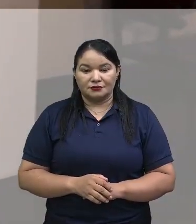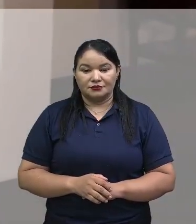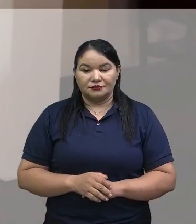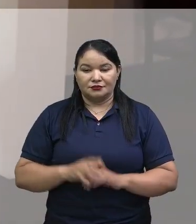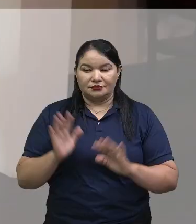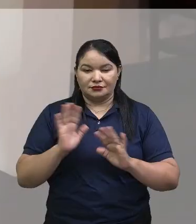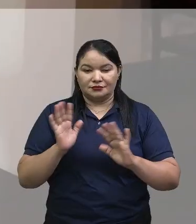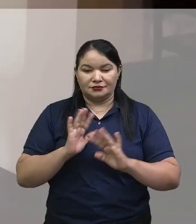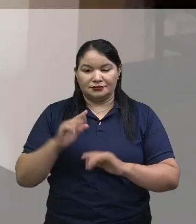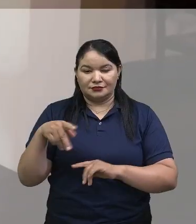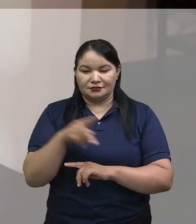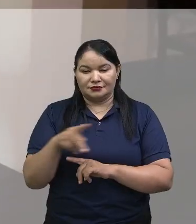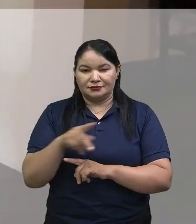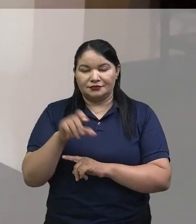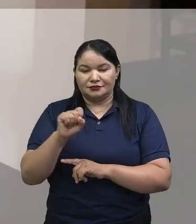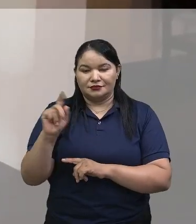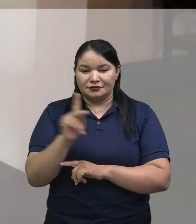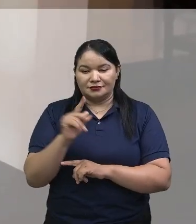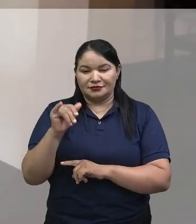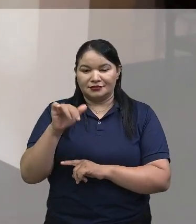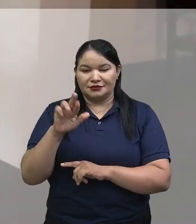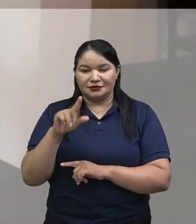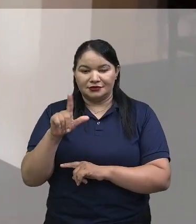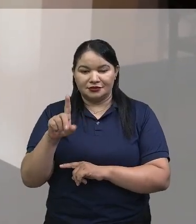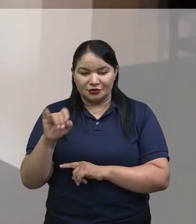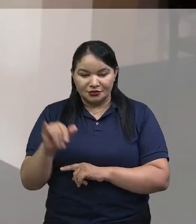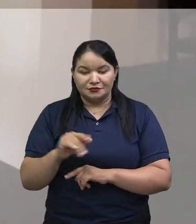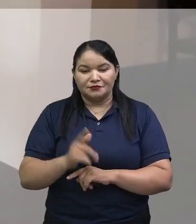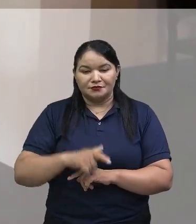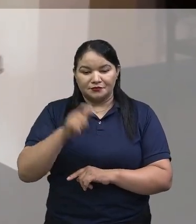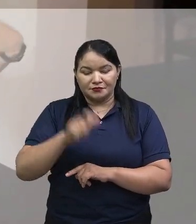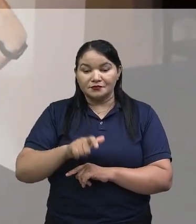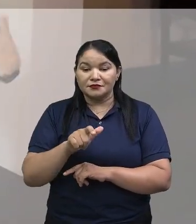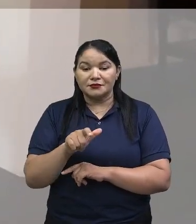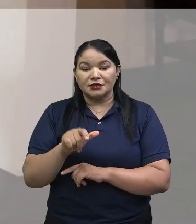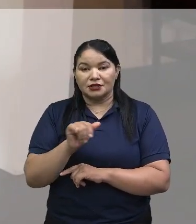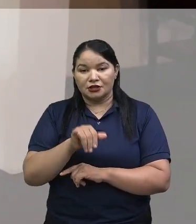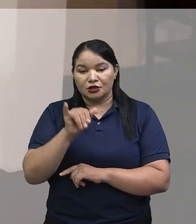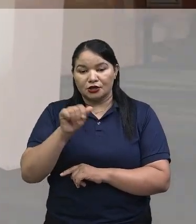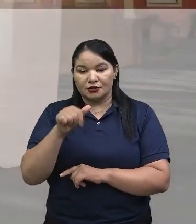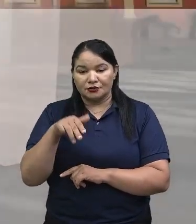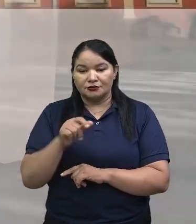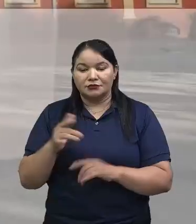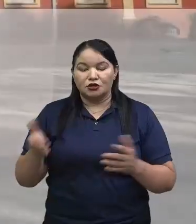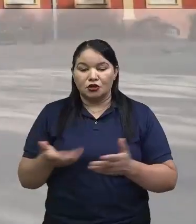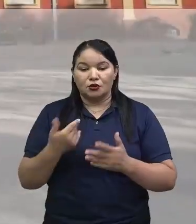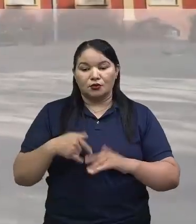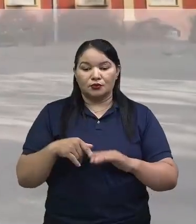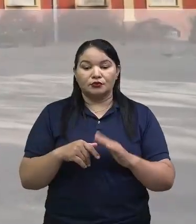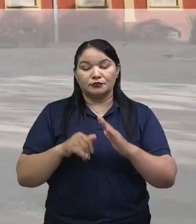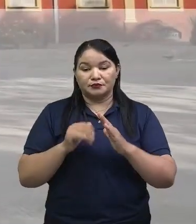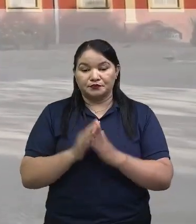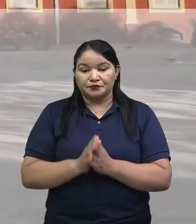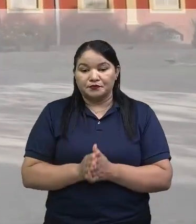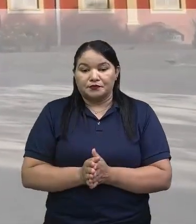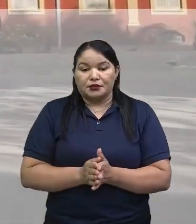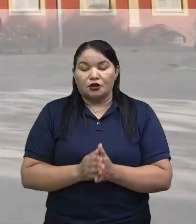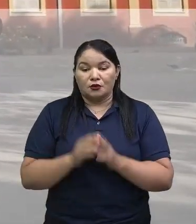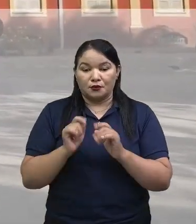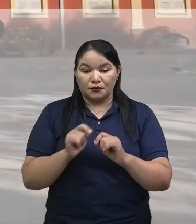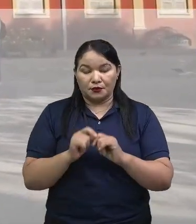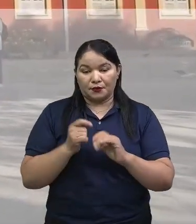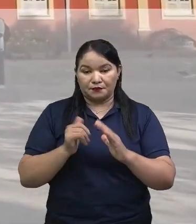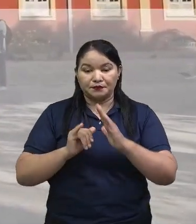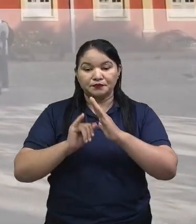Olá, eu sou a professora Shirley Botelho. E eu sou o professor Ian Souto. E nós estamos aqui no Museu Tiradentes da Polícia Militar,